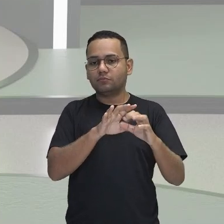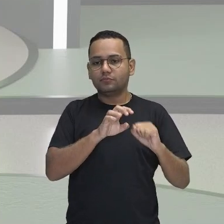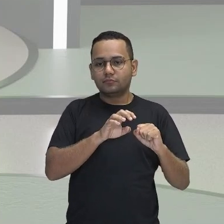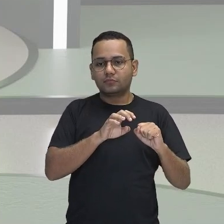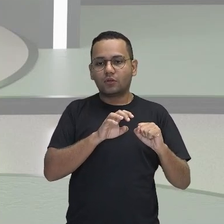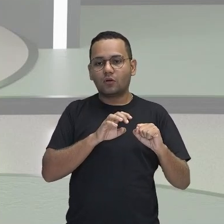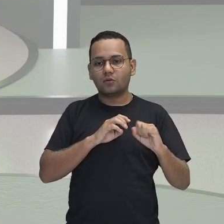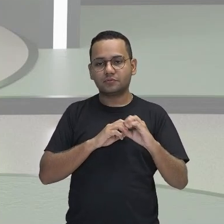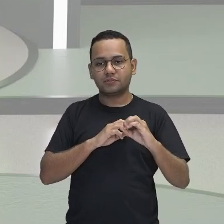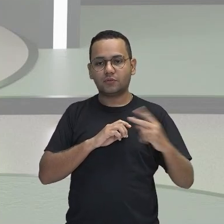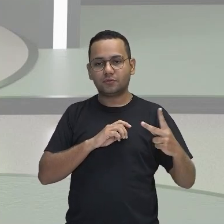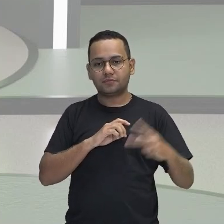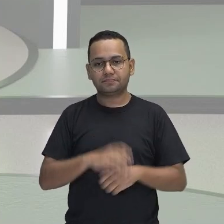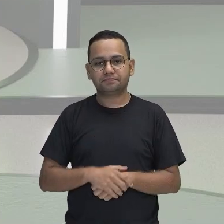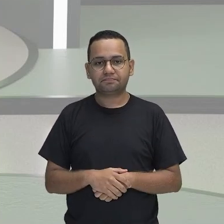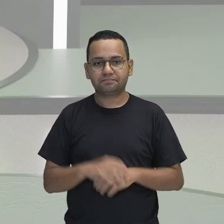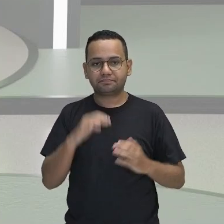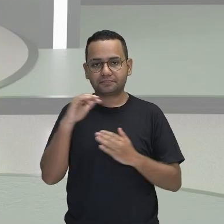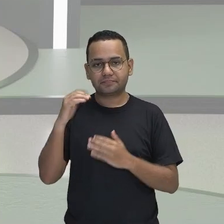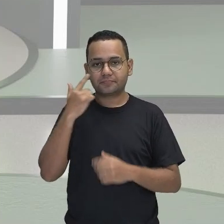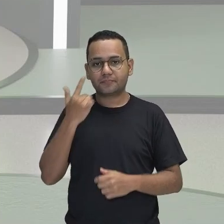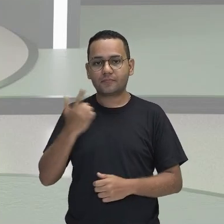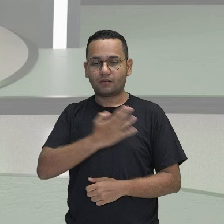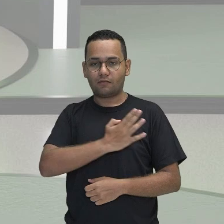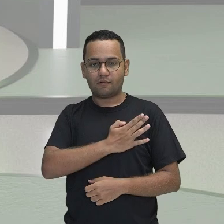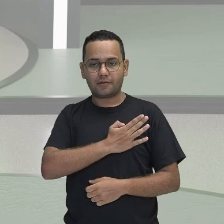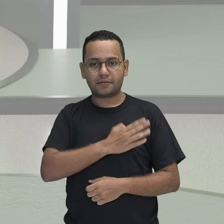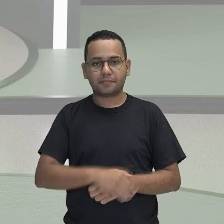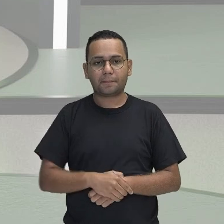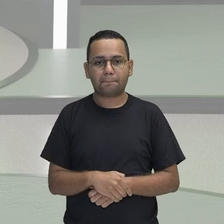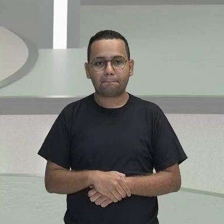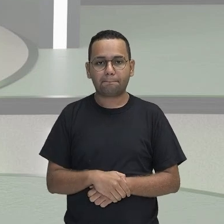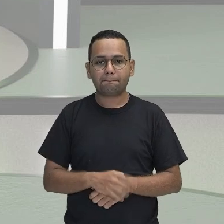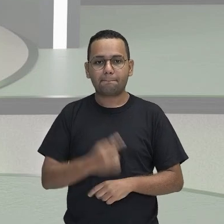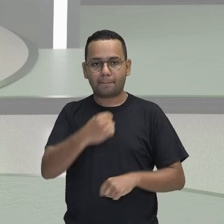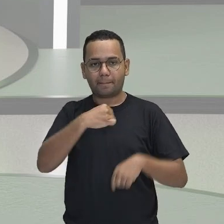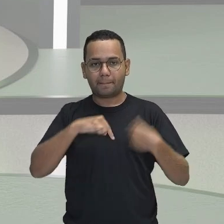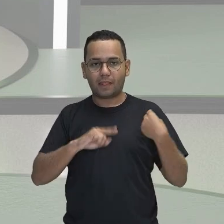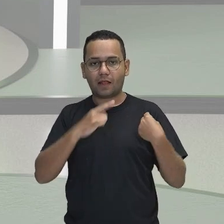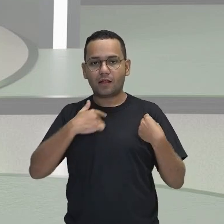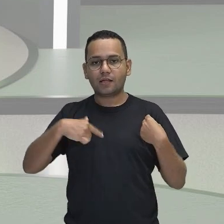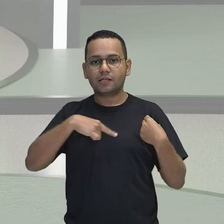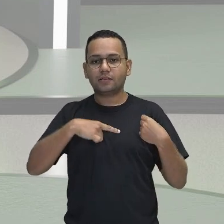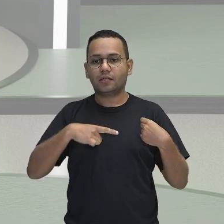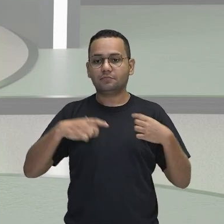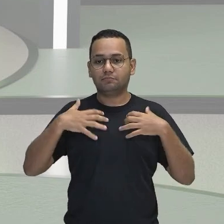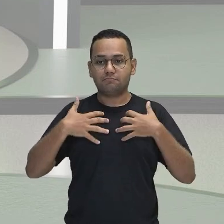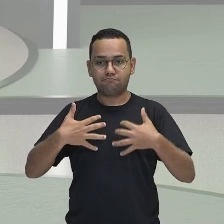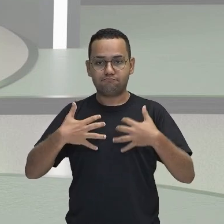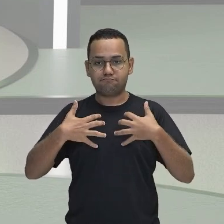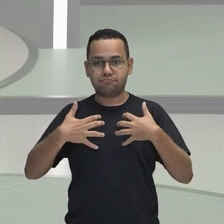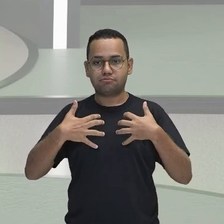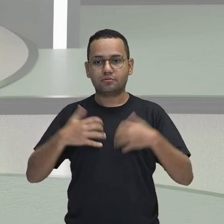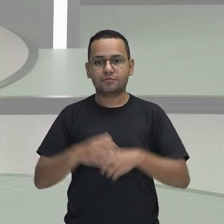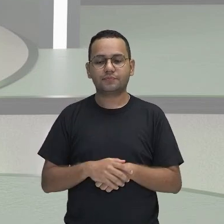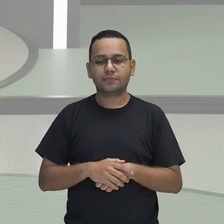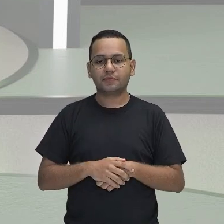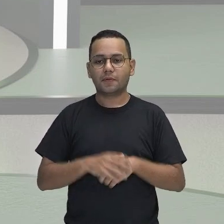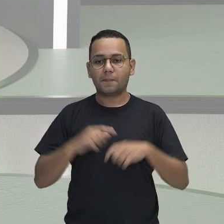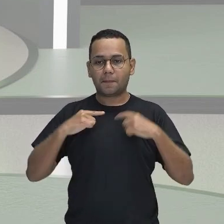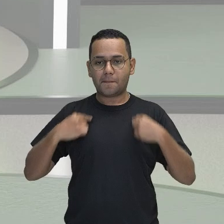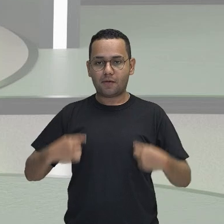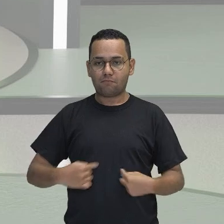ver, o coração é um órgão do sistema cardiovascular localizado na caixa torácica, entre os pulmões,